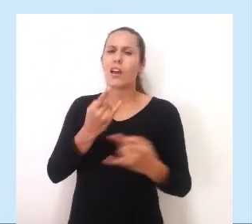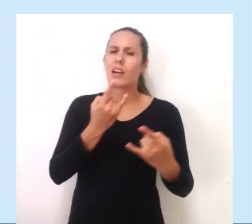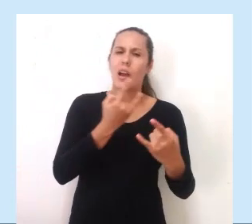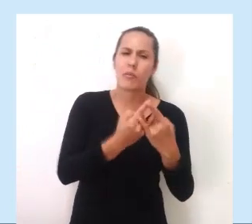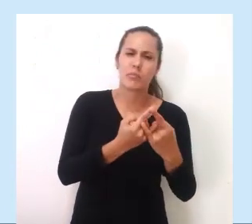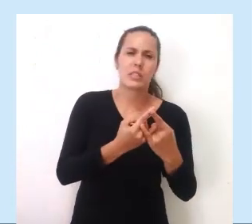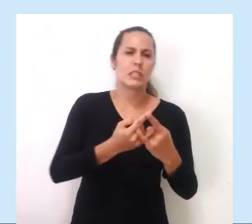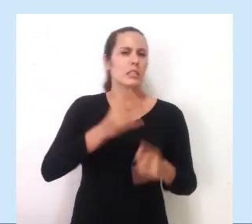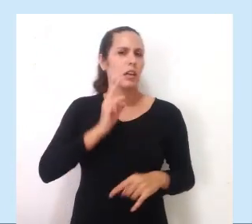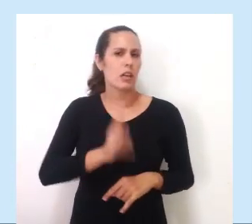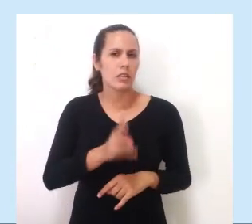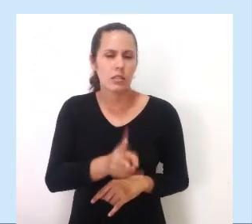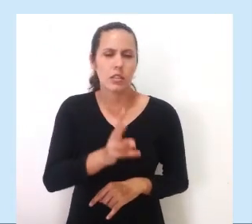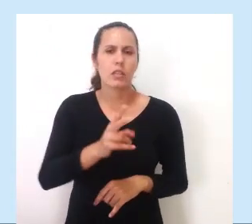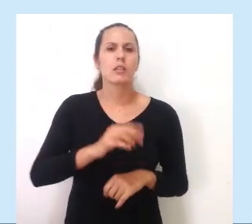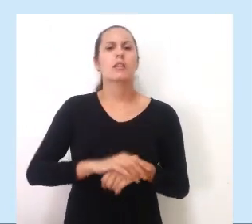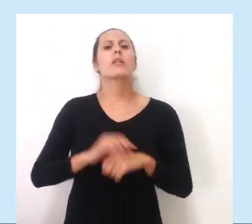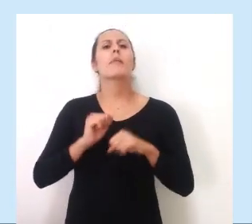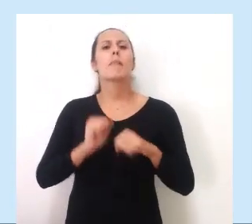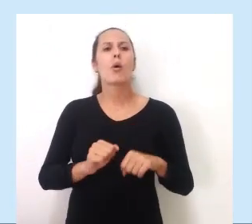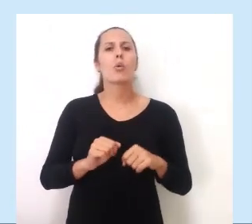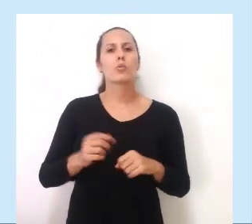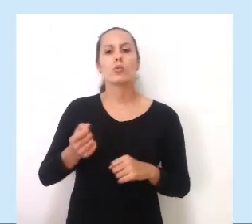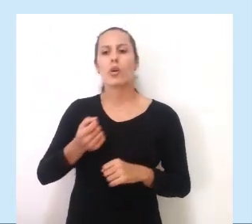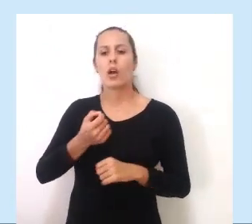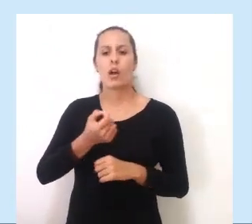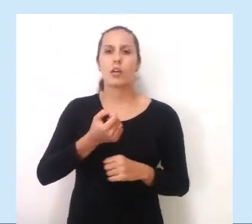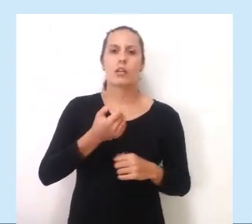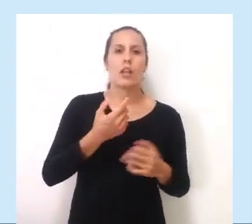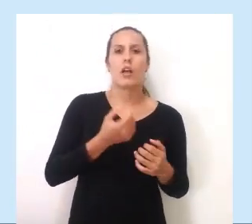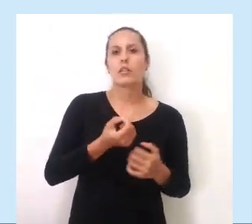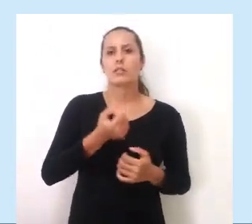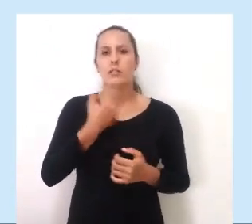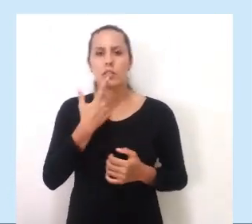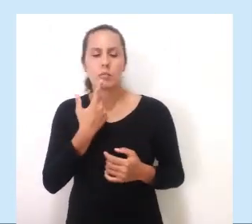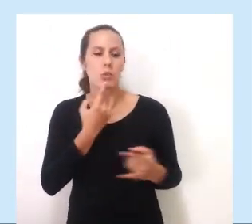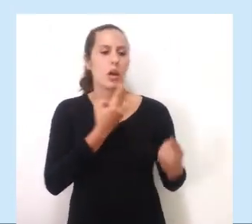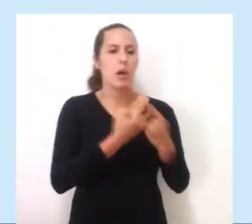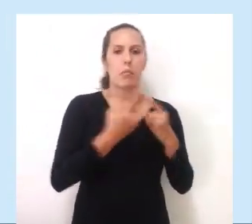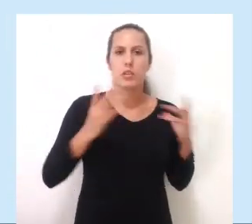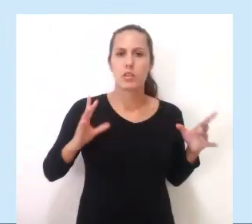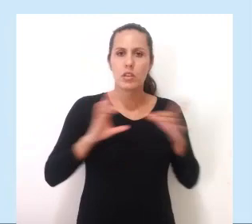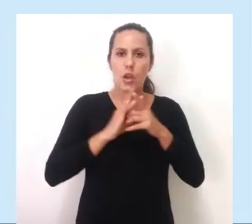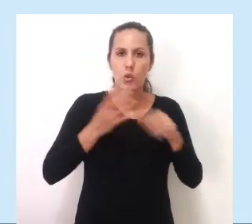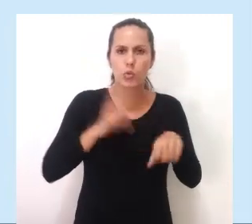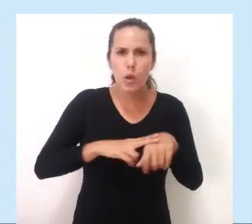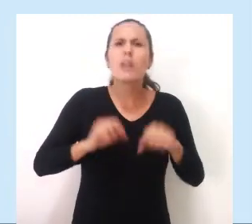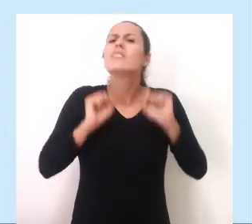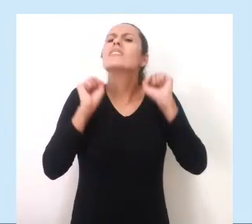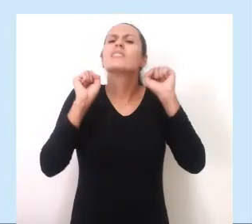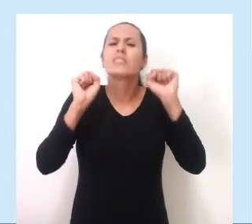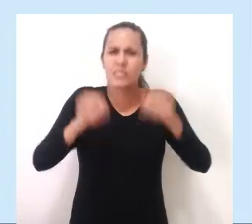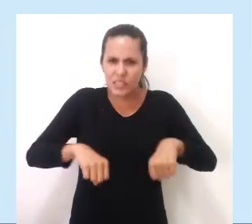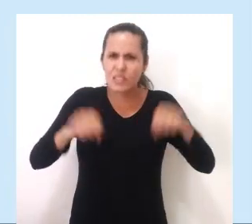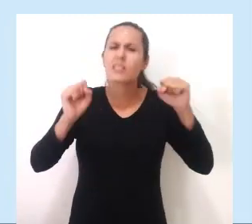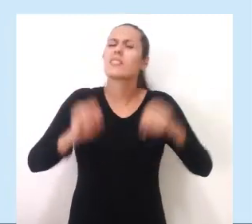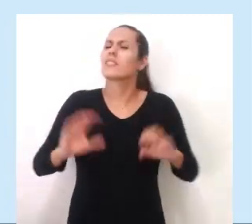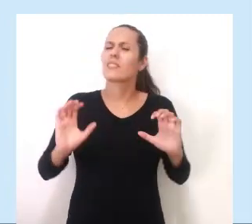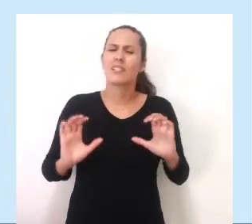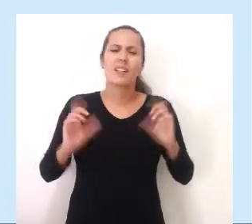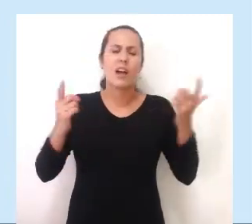métodos. Camisinha sempre. Posso aliar a camisinha com outros? Sim, deve, porque somente